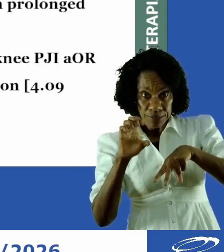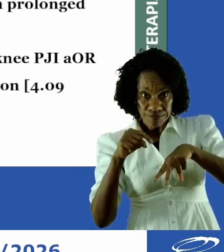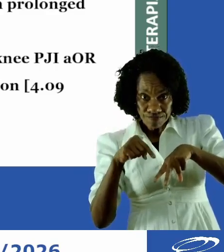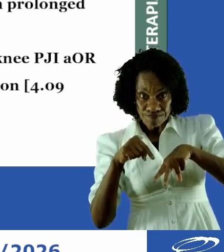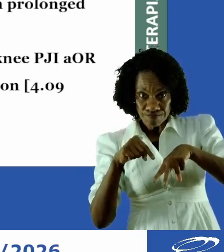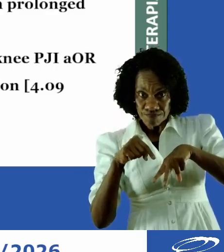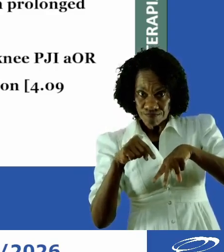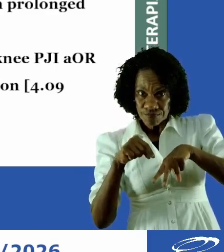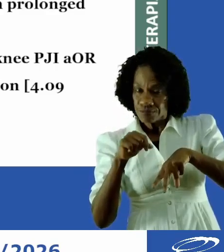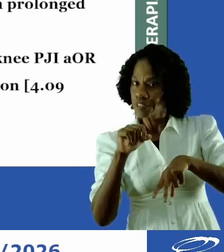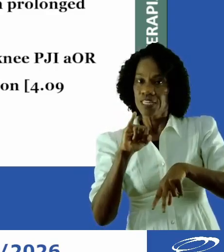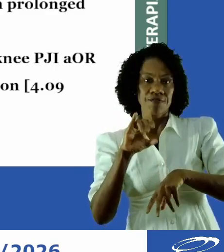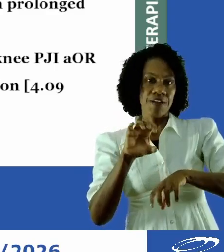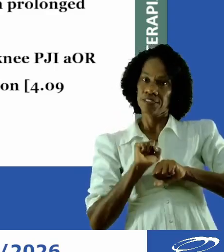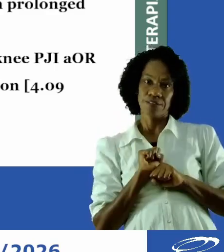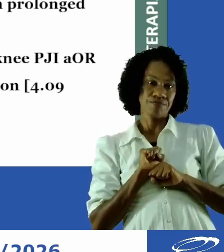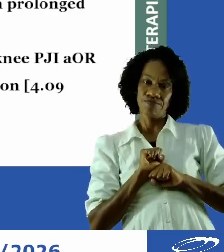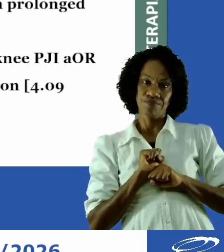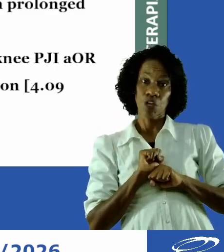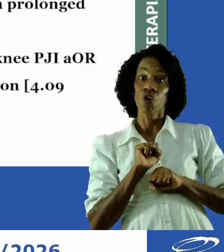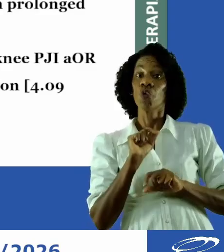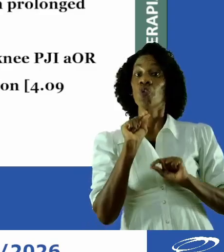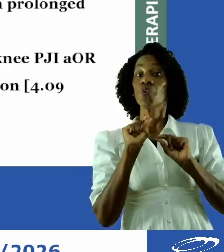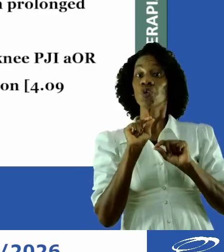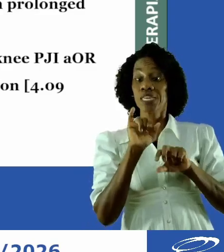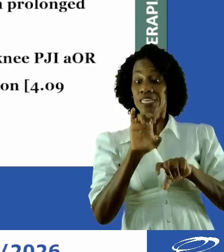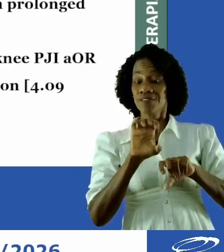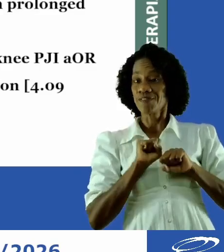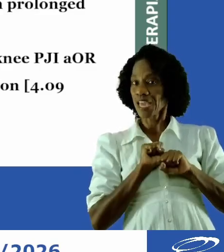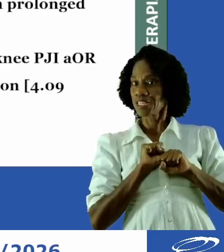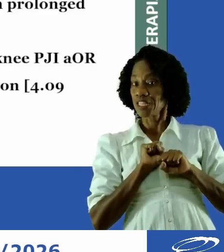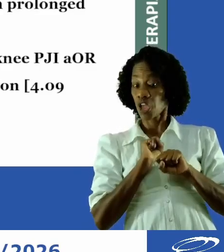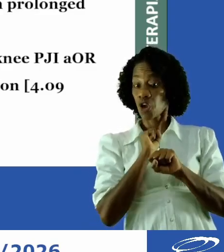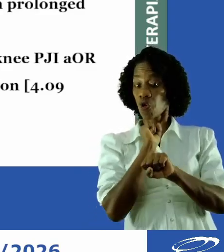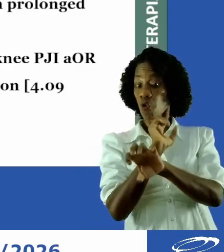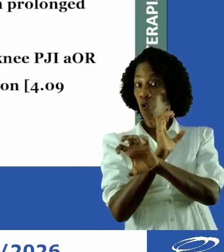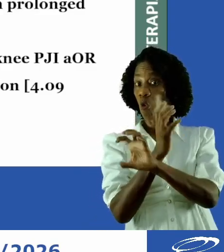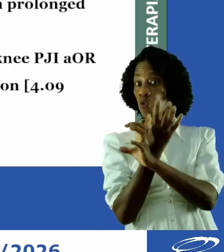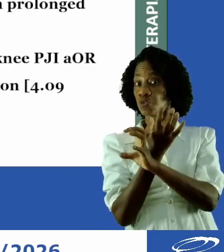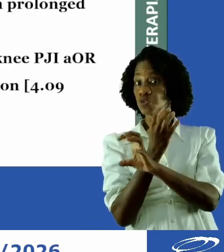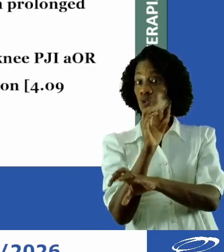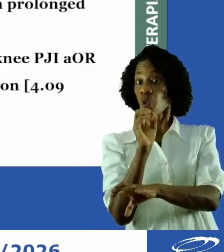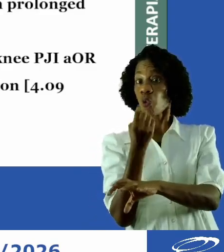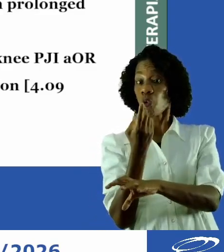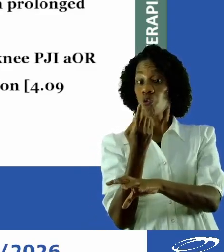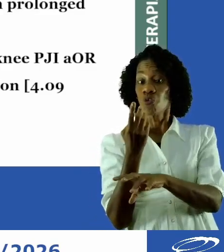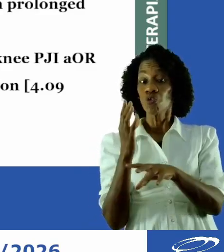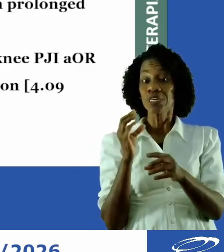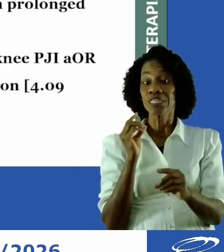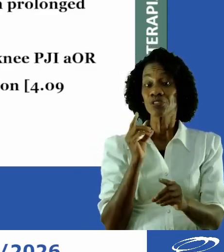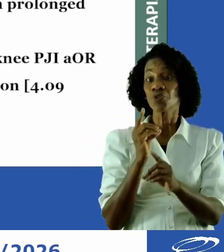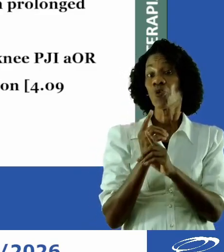não infecta. O que infecta é o osso ou o tecido em contato com o implante. Então,